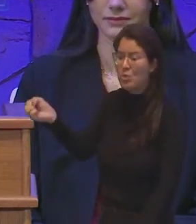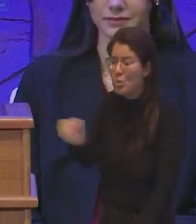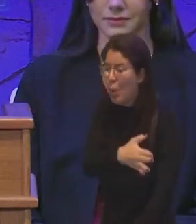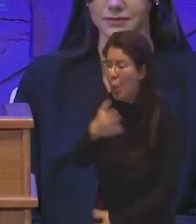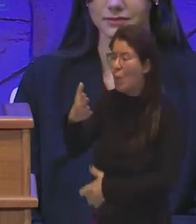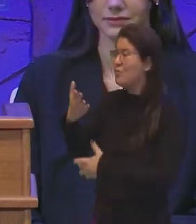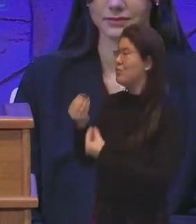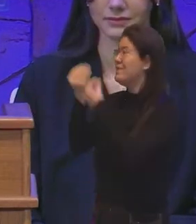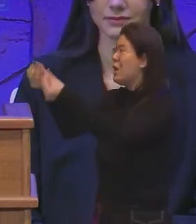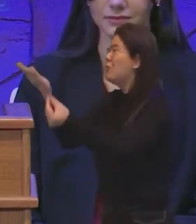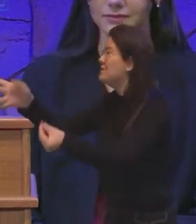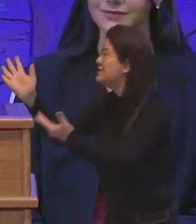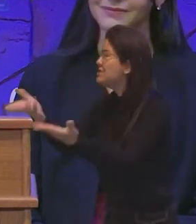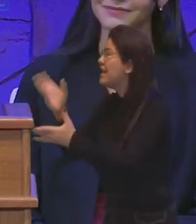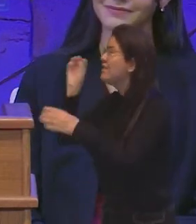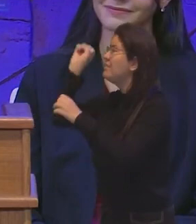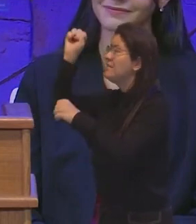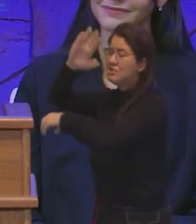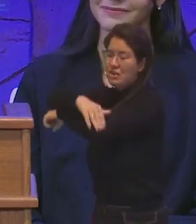semana passada.